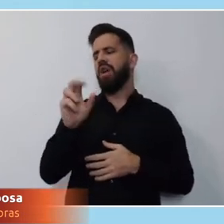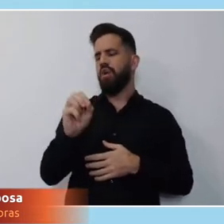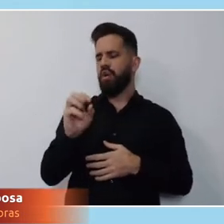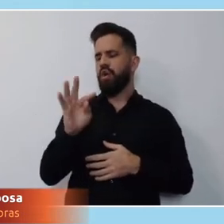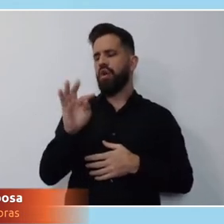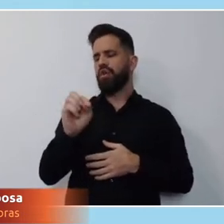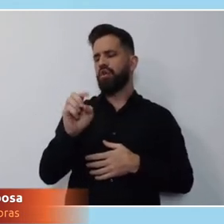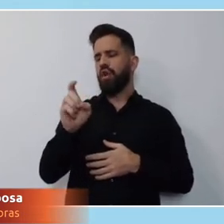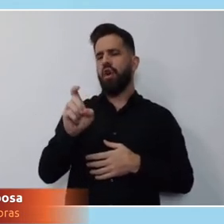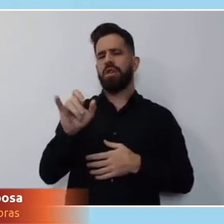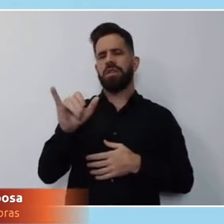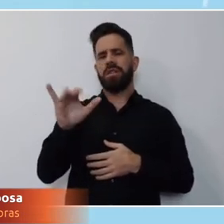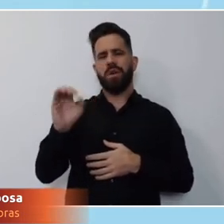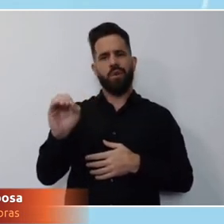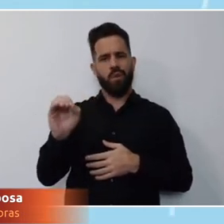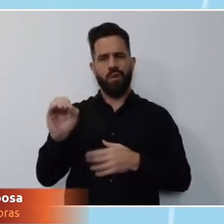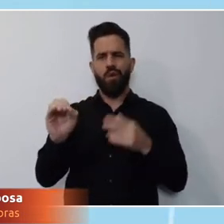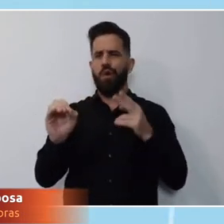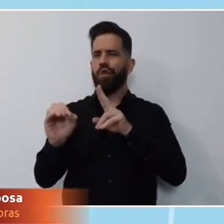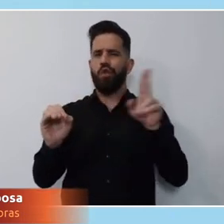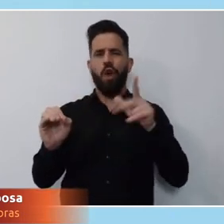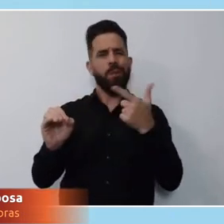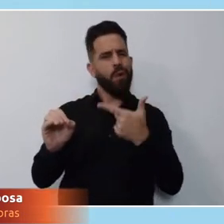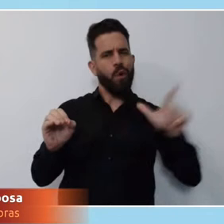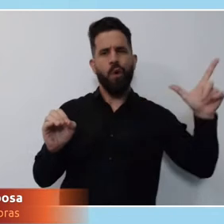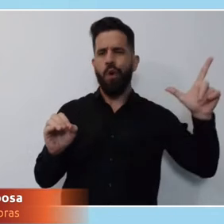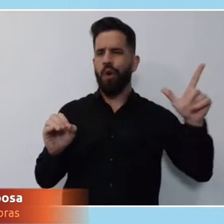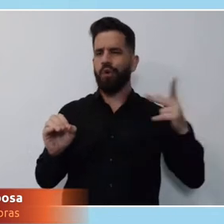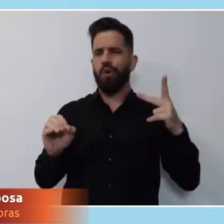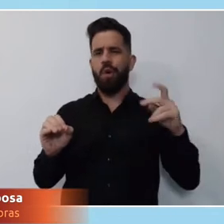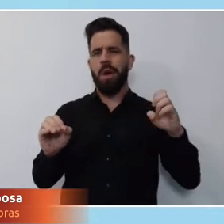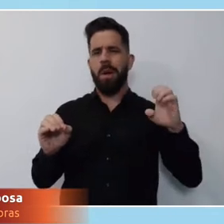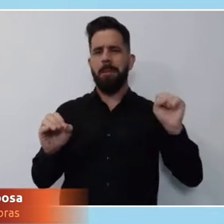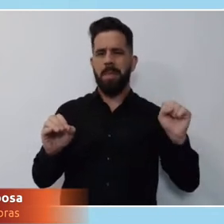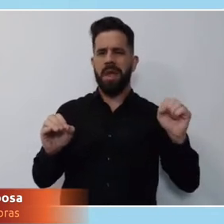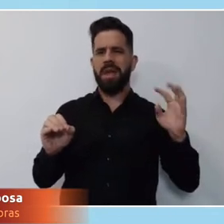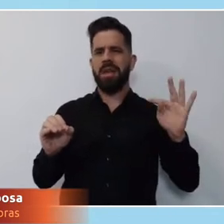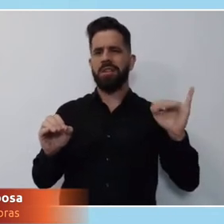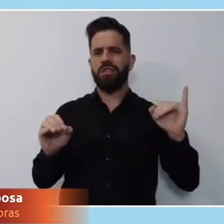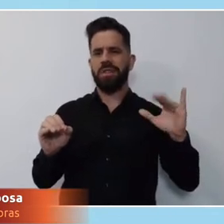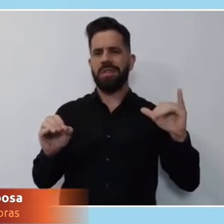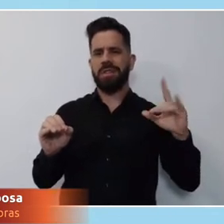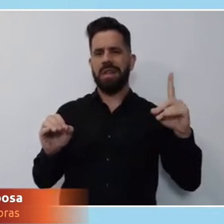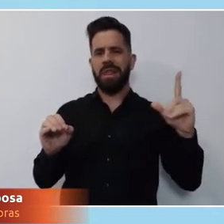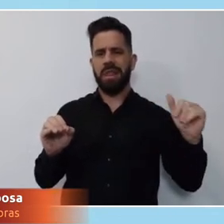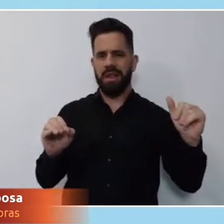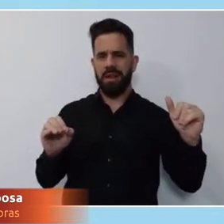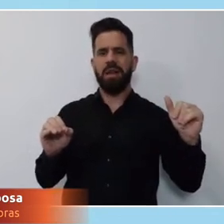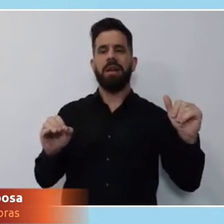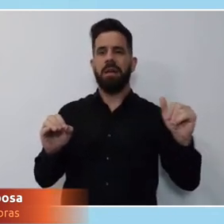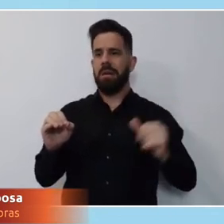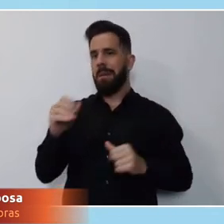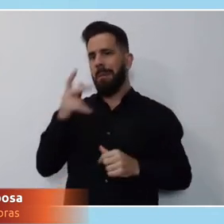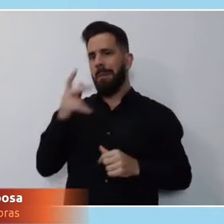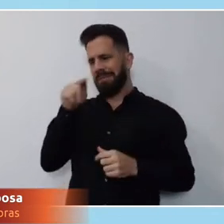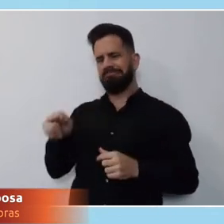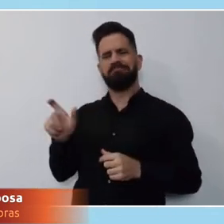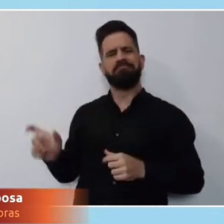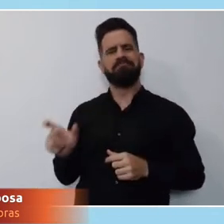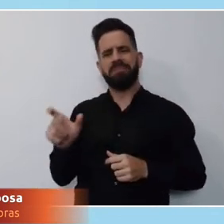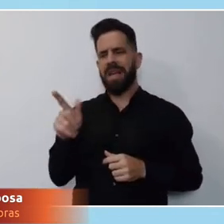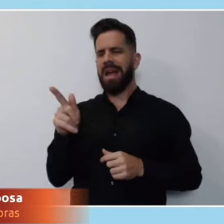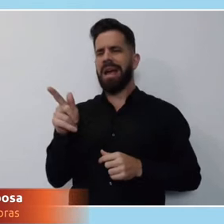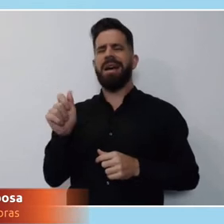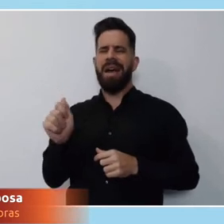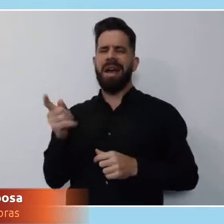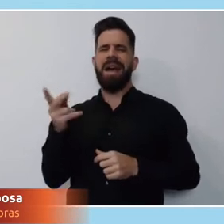termo pesticida, como se agrotóxico fosse algo que desabonasse o produto, né?